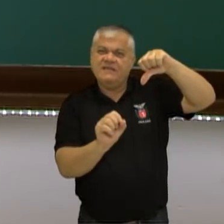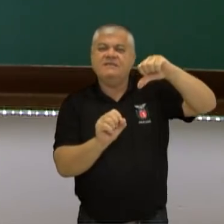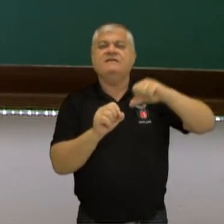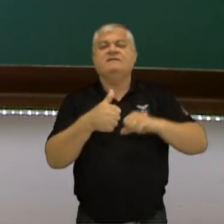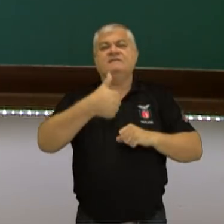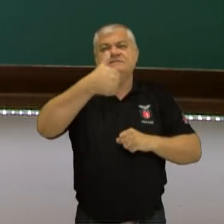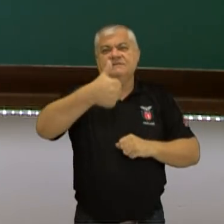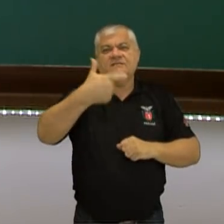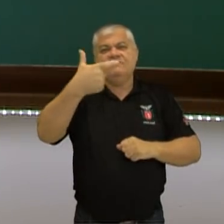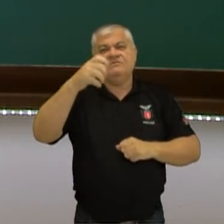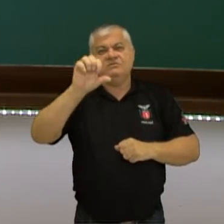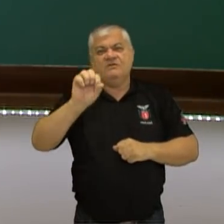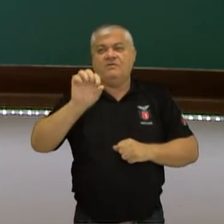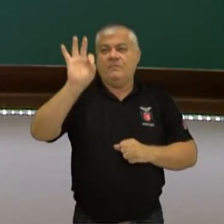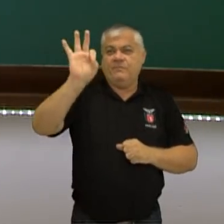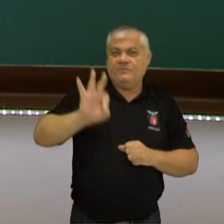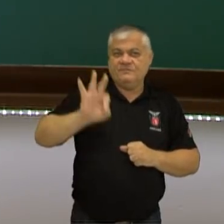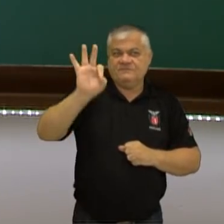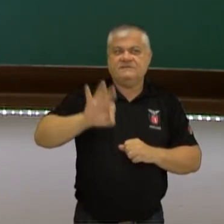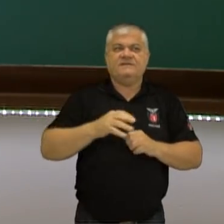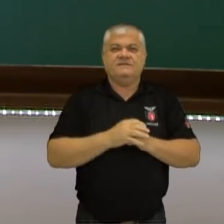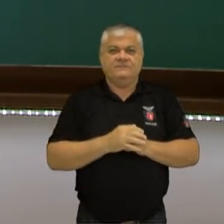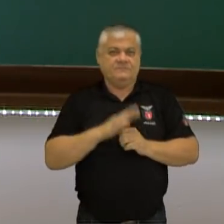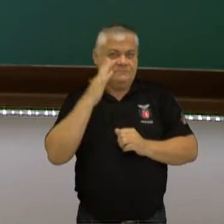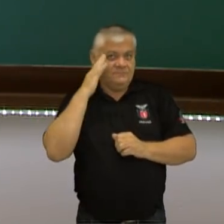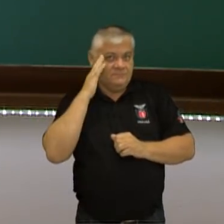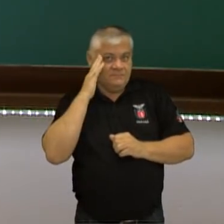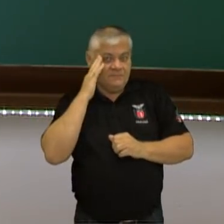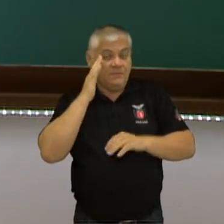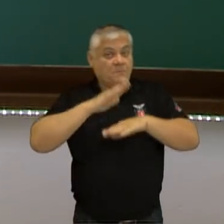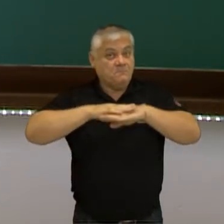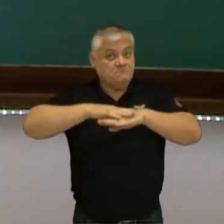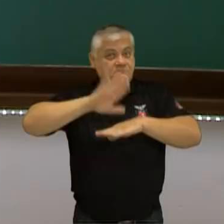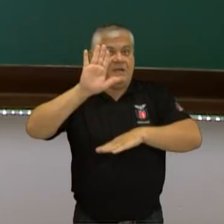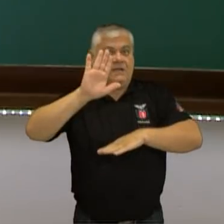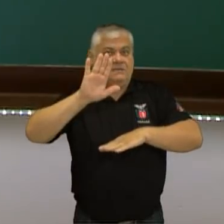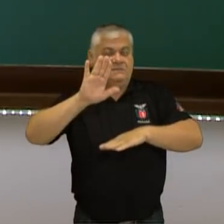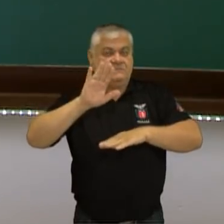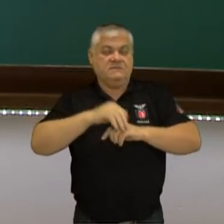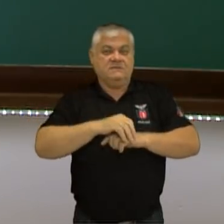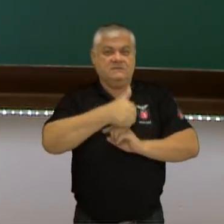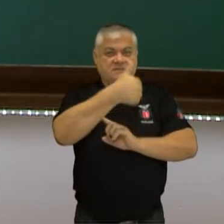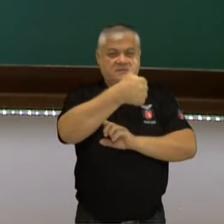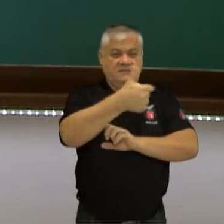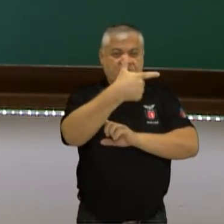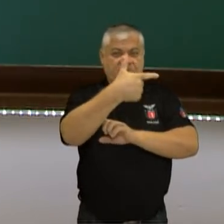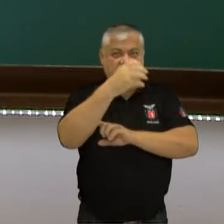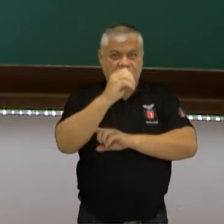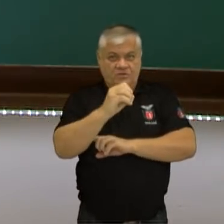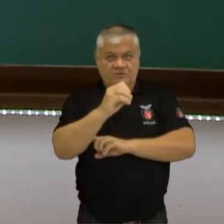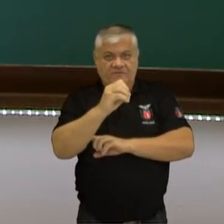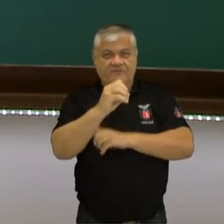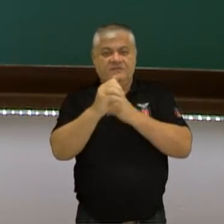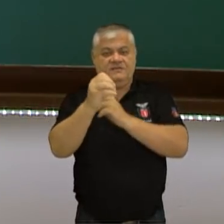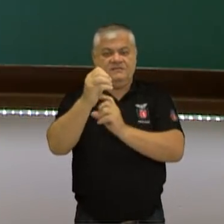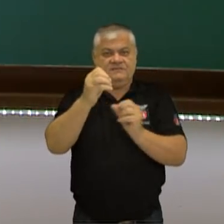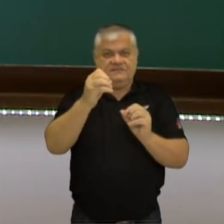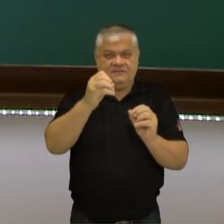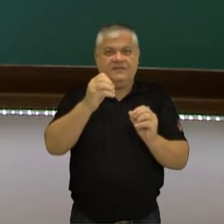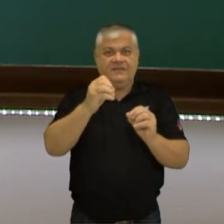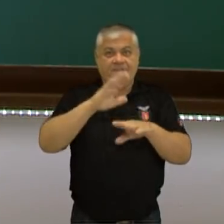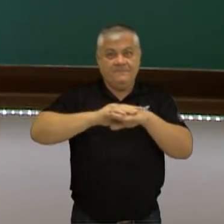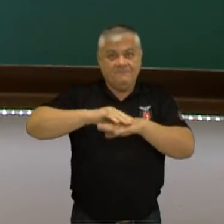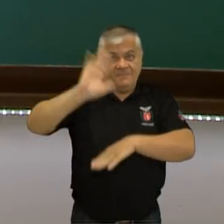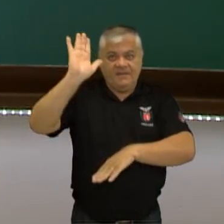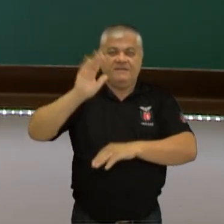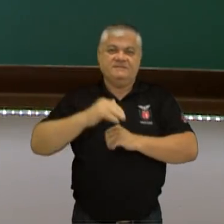129%. Aqui eu chamo atenção porque 129 sobre 100 é mais do que o inteiro. Então, 129% é mais do que o total.